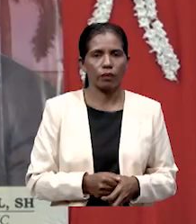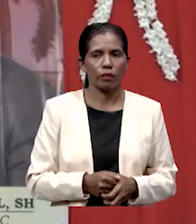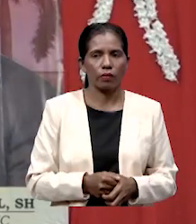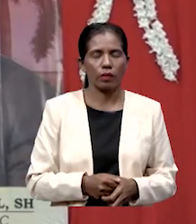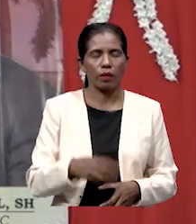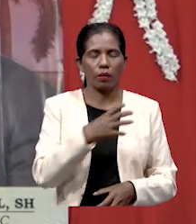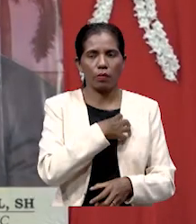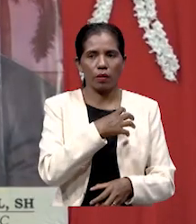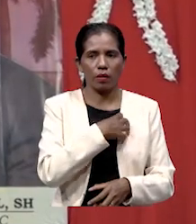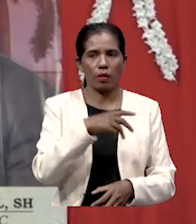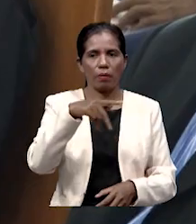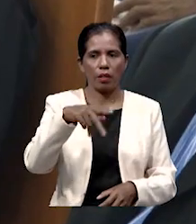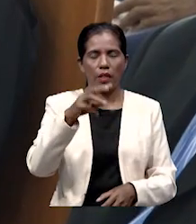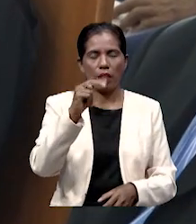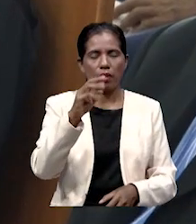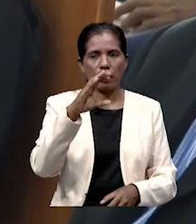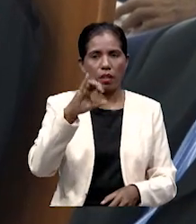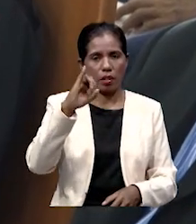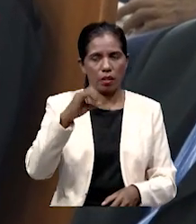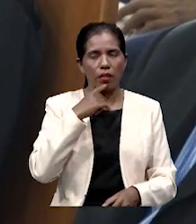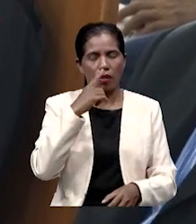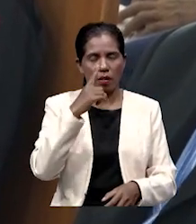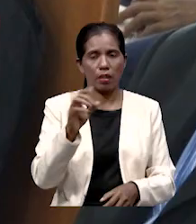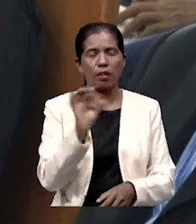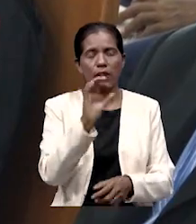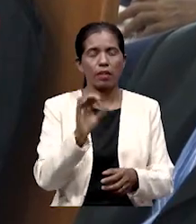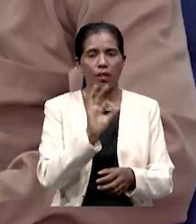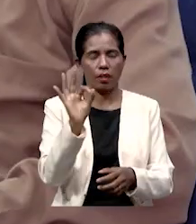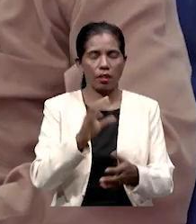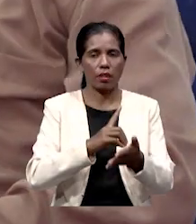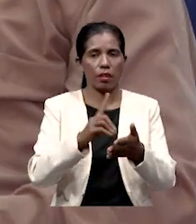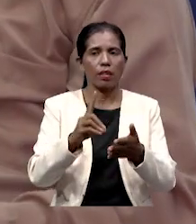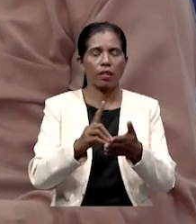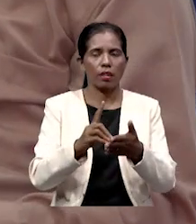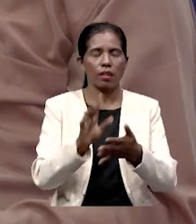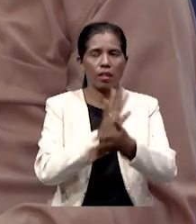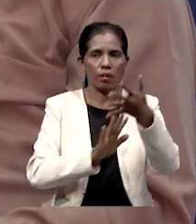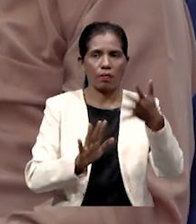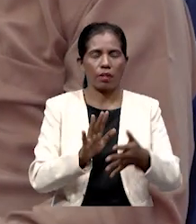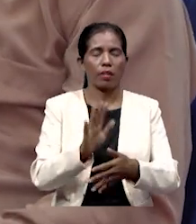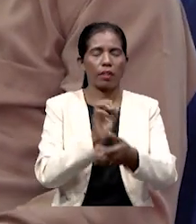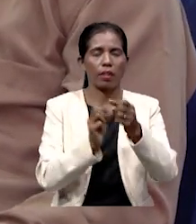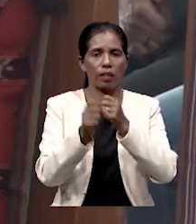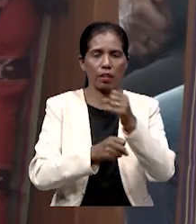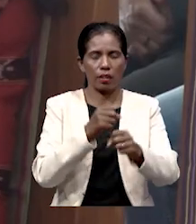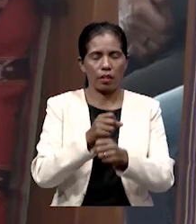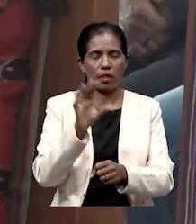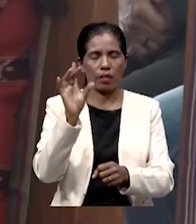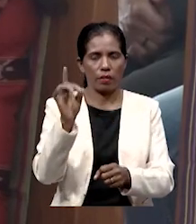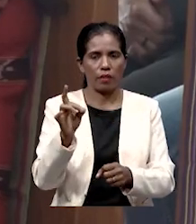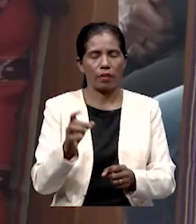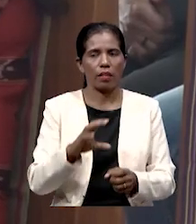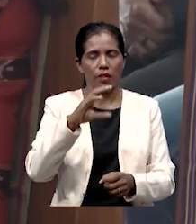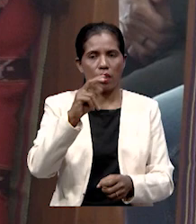Polícia Científica e Investigação Criminal, sexta ne celebra aniversário Badalawalu e a Salão Lalini Larigutu, CNE